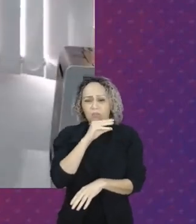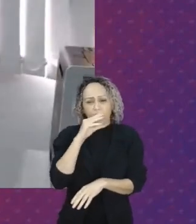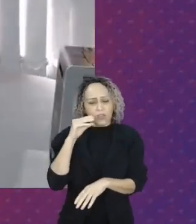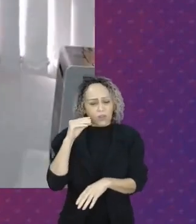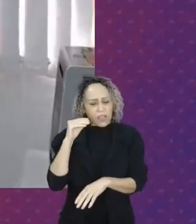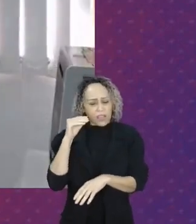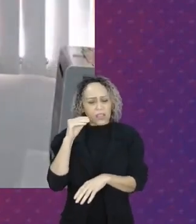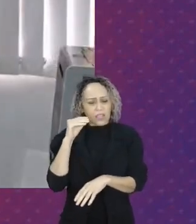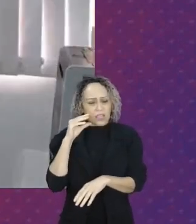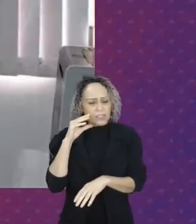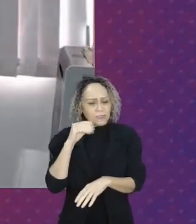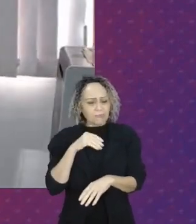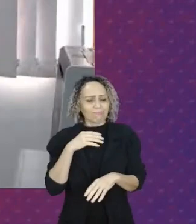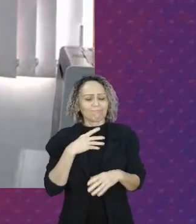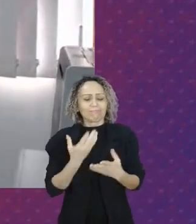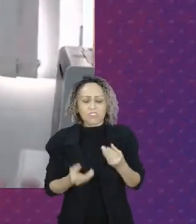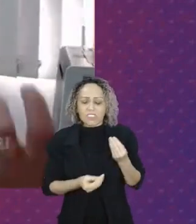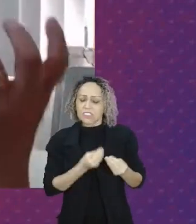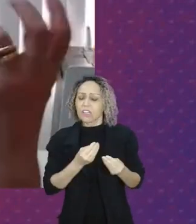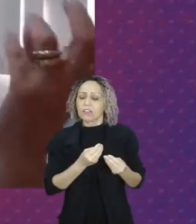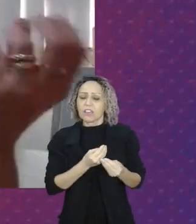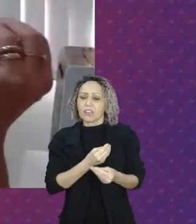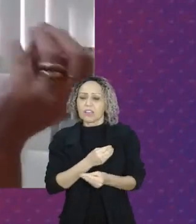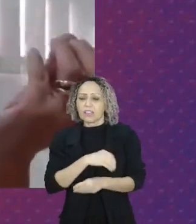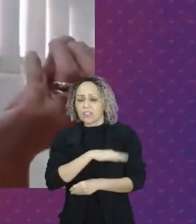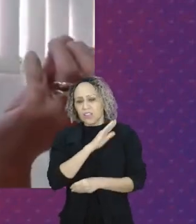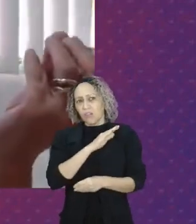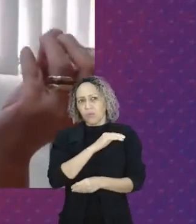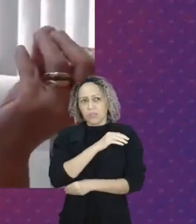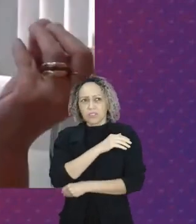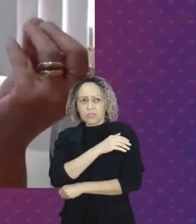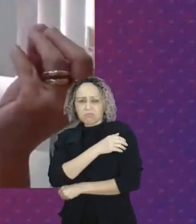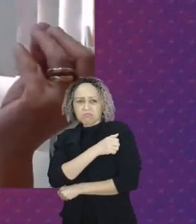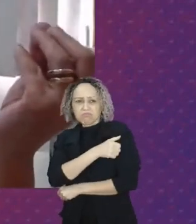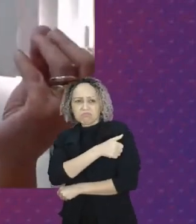os estudantes, já não requerem mais os cuidados